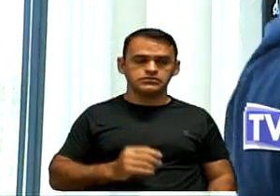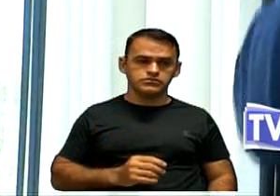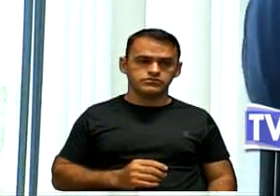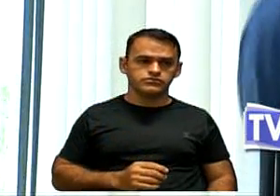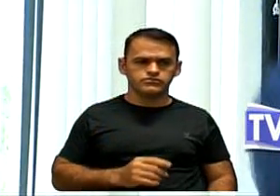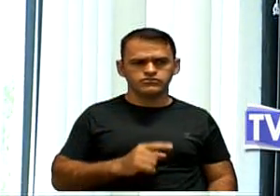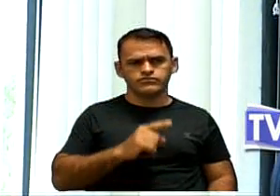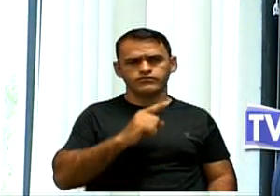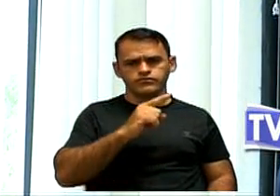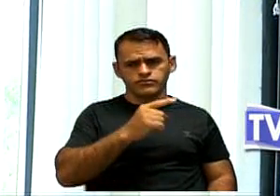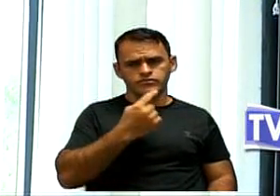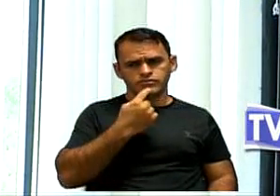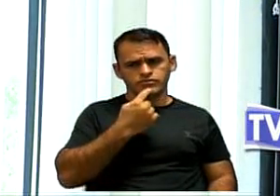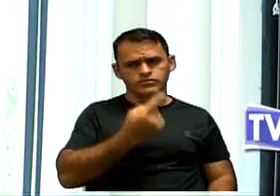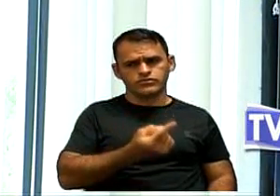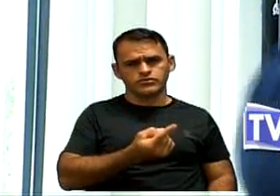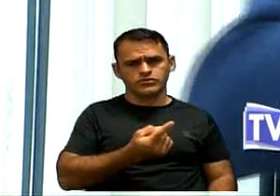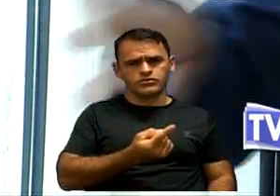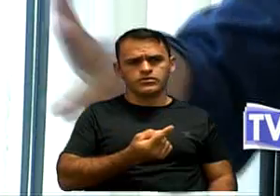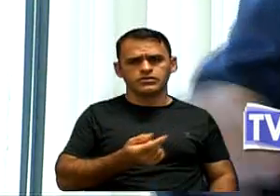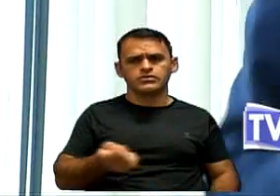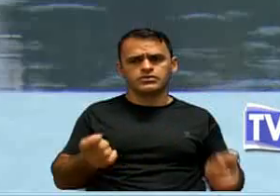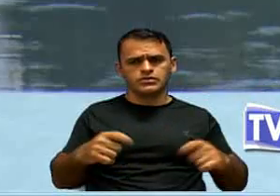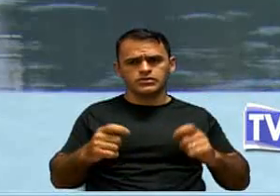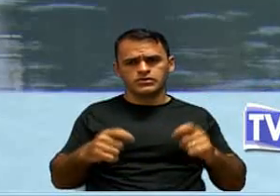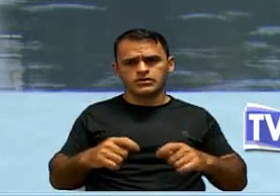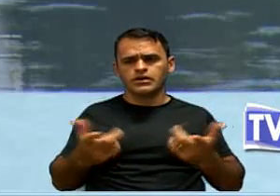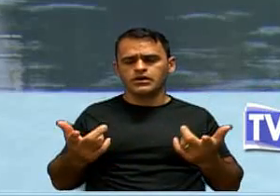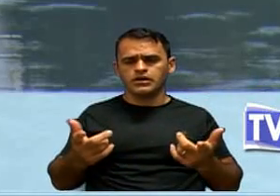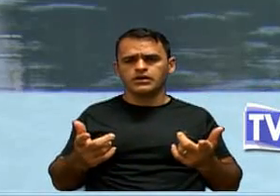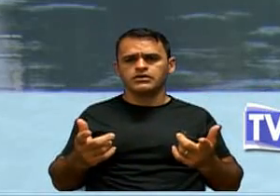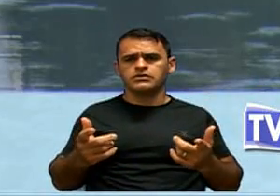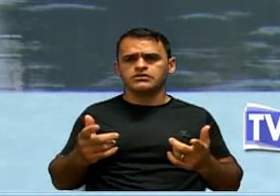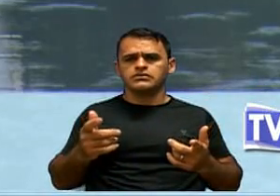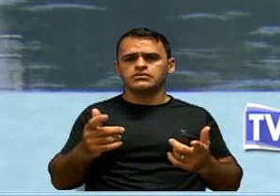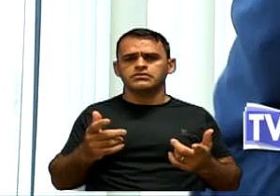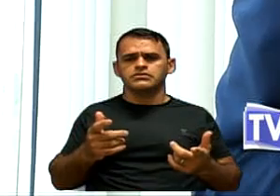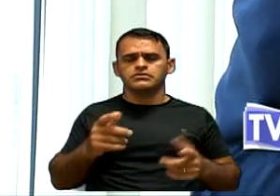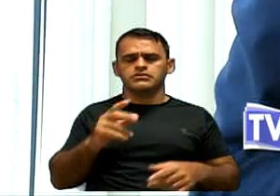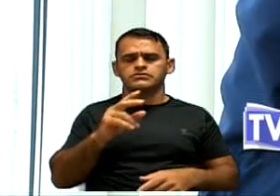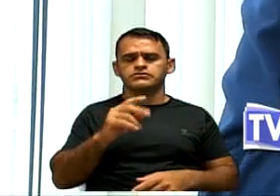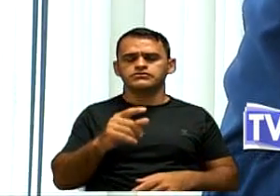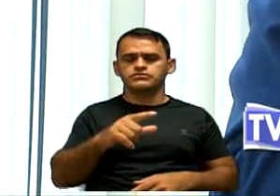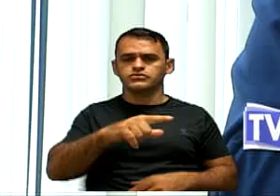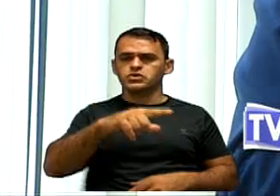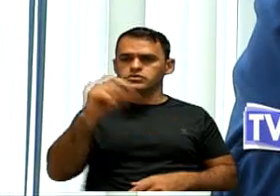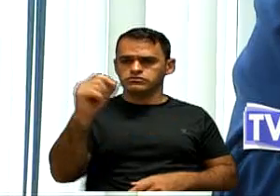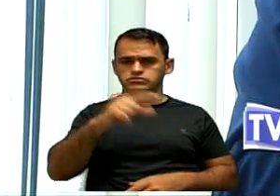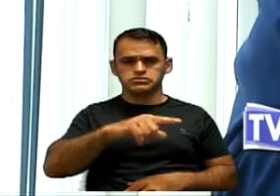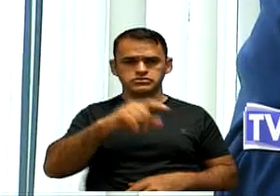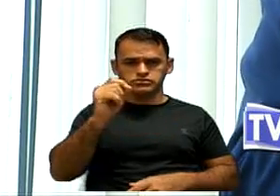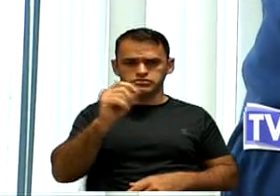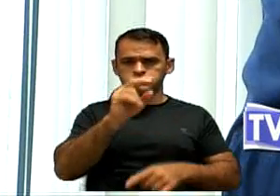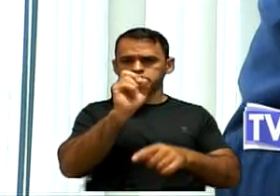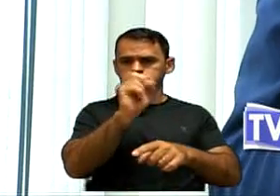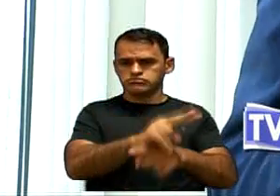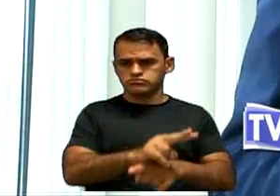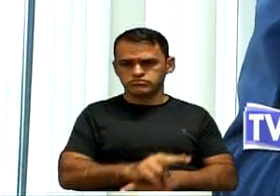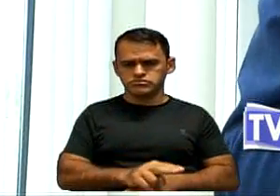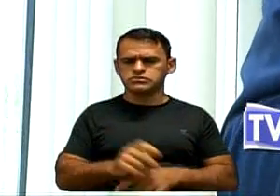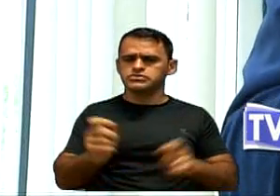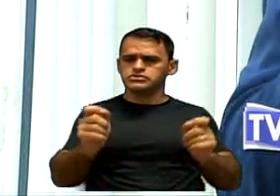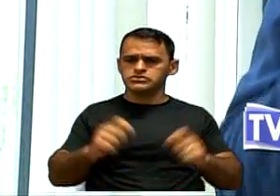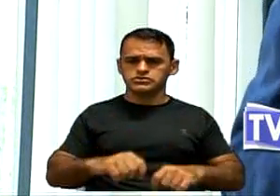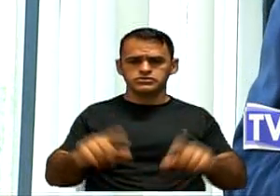Excelência tenha falado para extinguir os cargos. Já que vai extinguir os cargos, por que não pensar na criação de